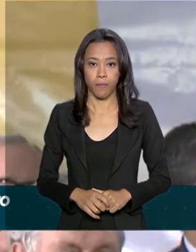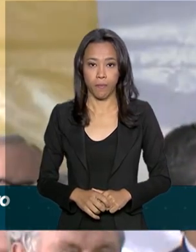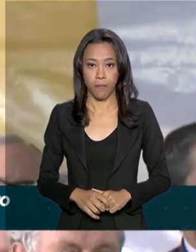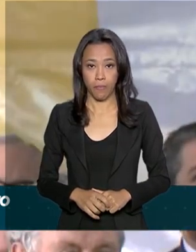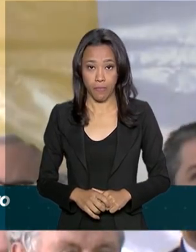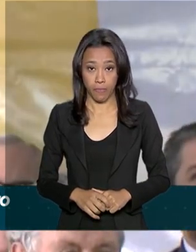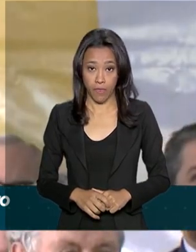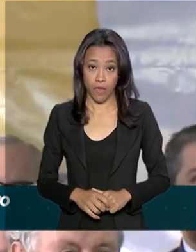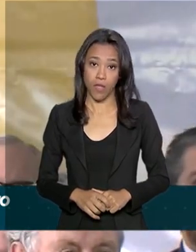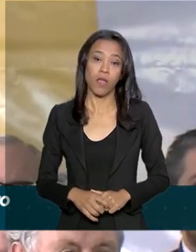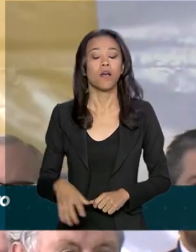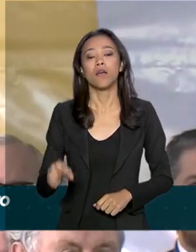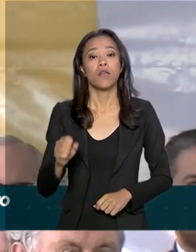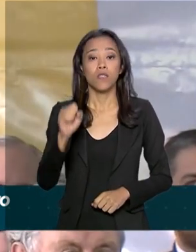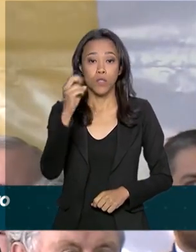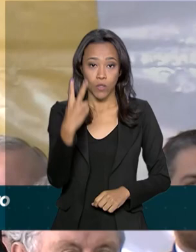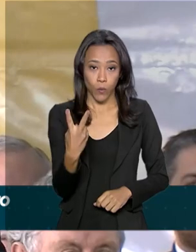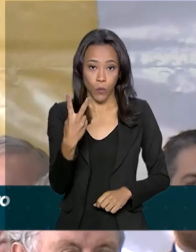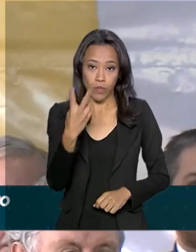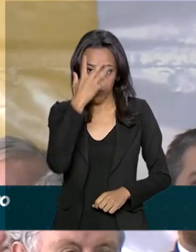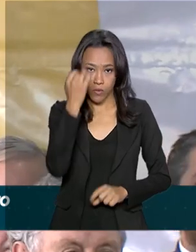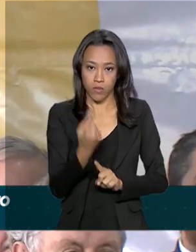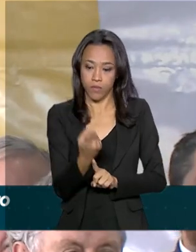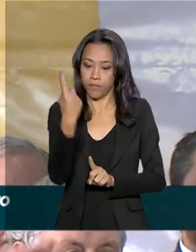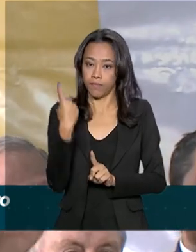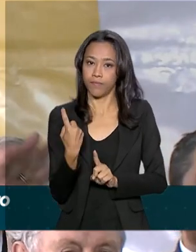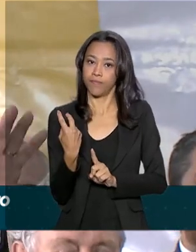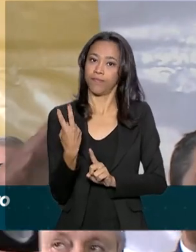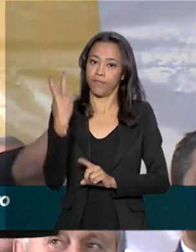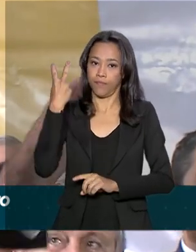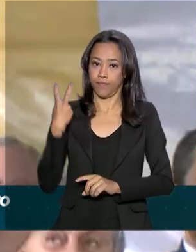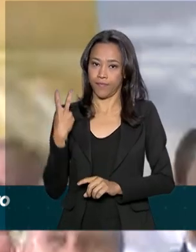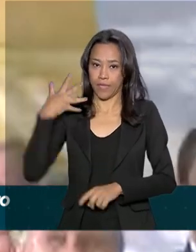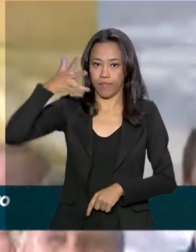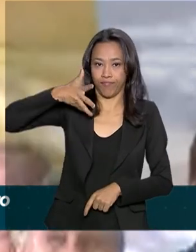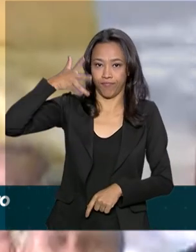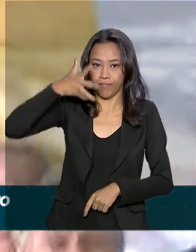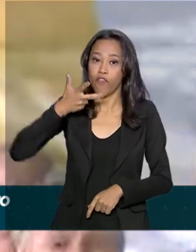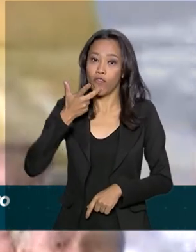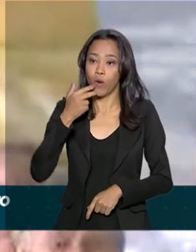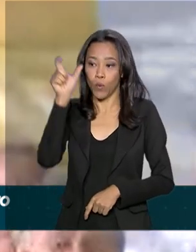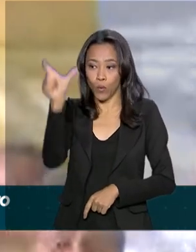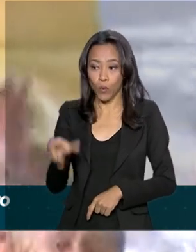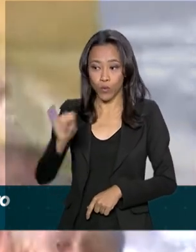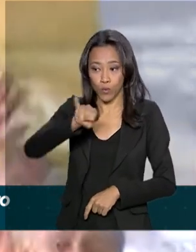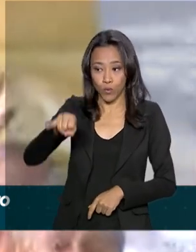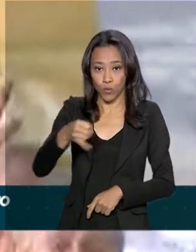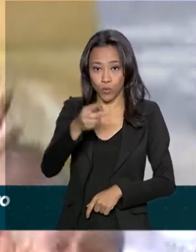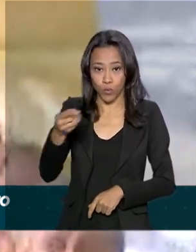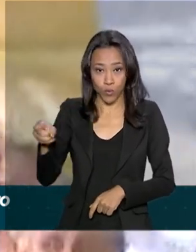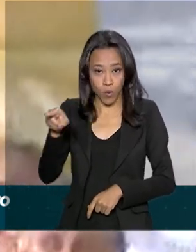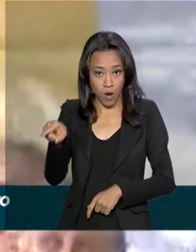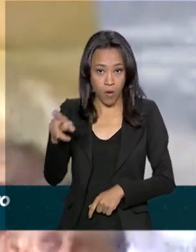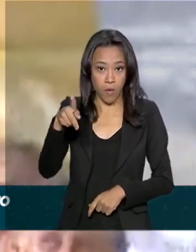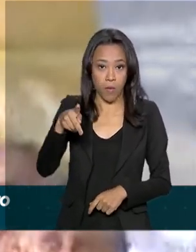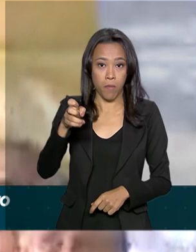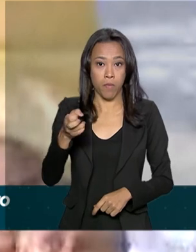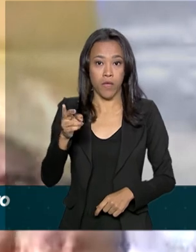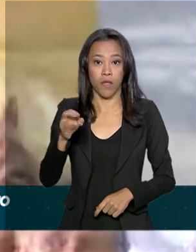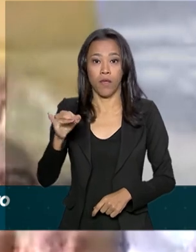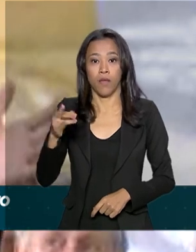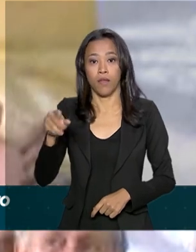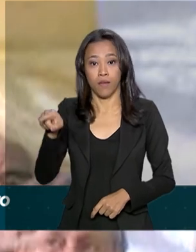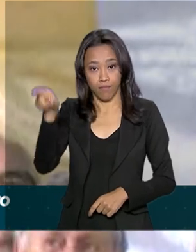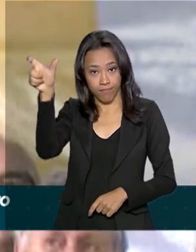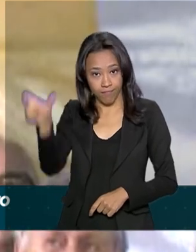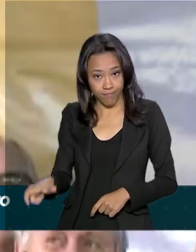Dois que me antecederam aqui citaram o João Pereira da Silva. Mas não é só citar, não. Tem algo, pessoal, que é mais importante